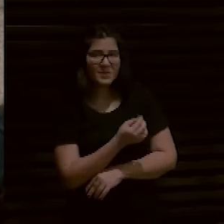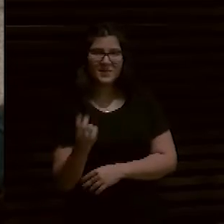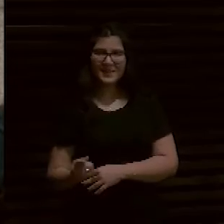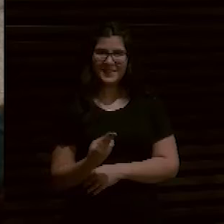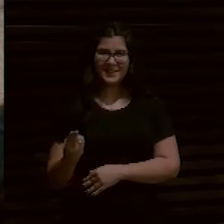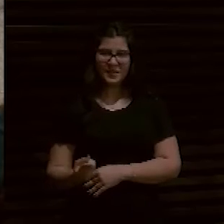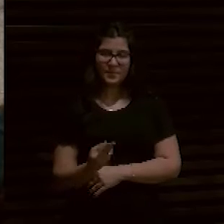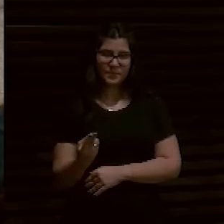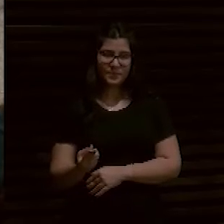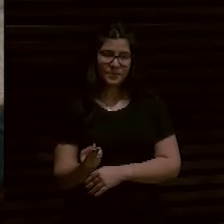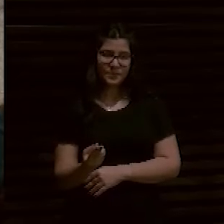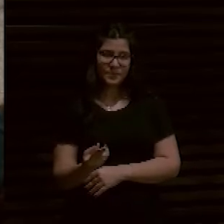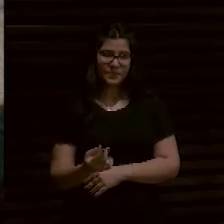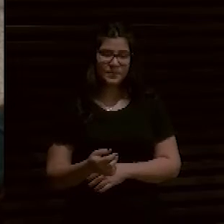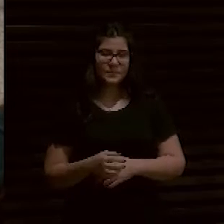eternamente.